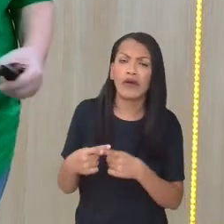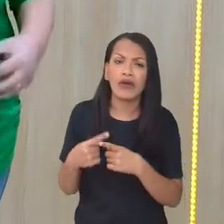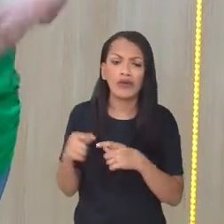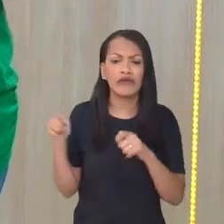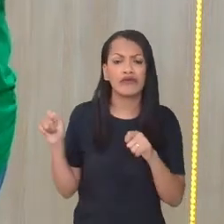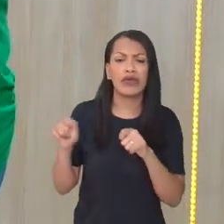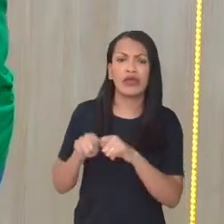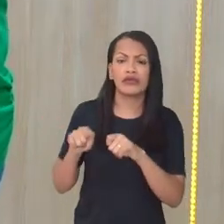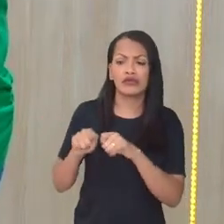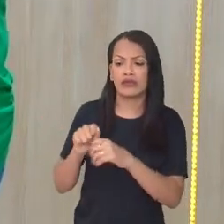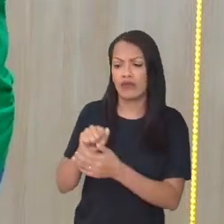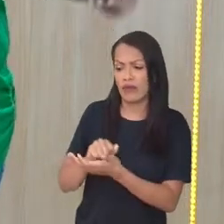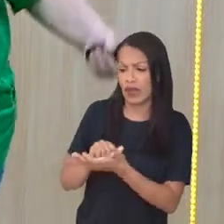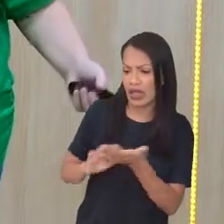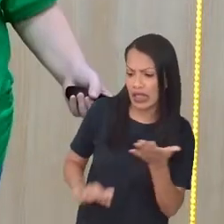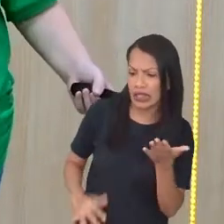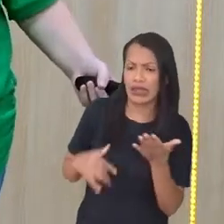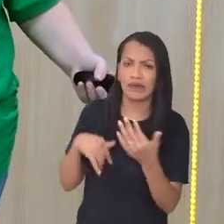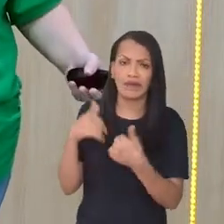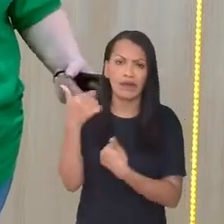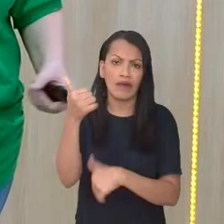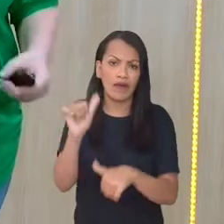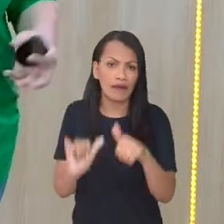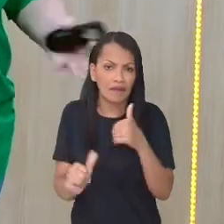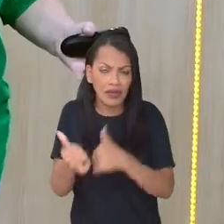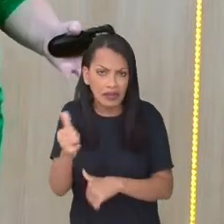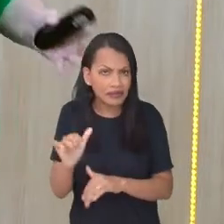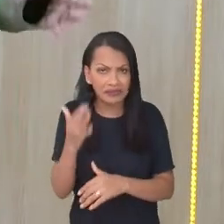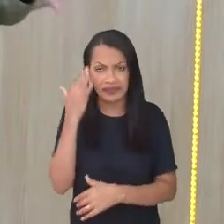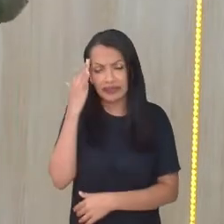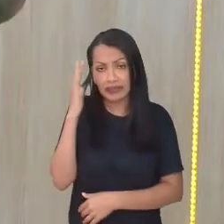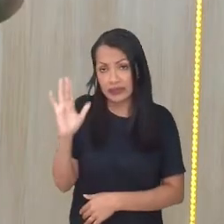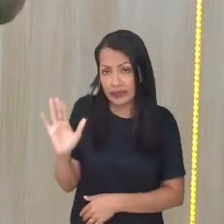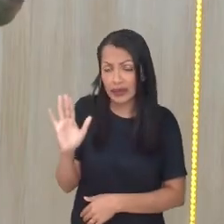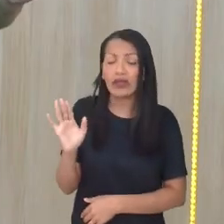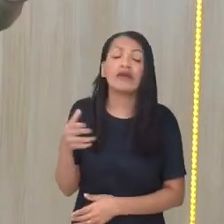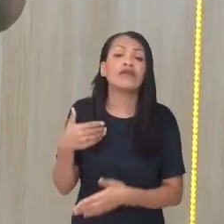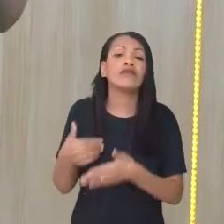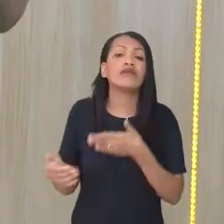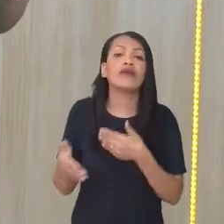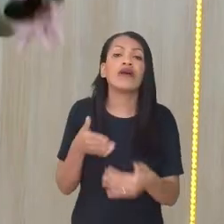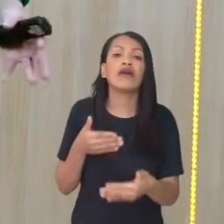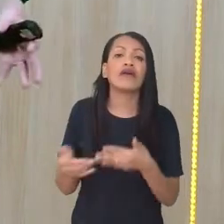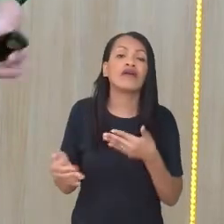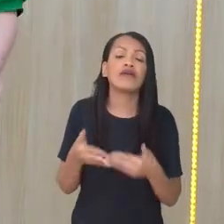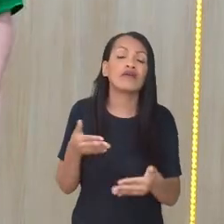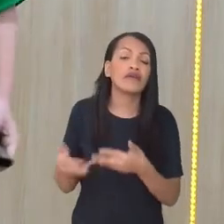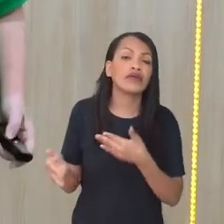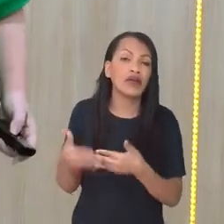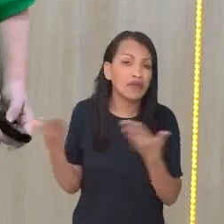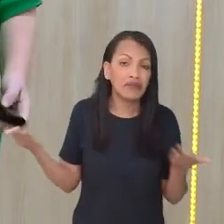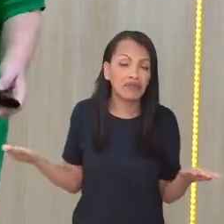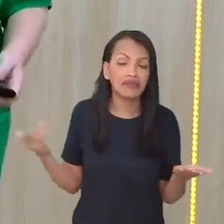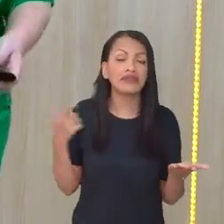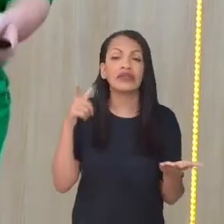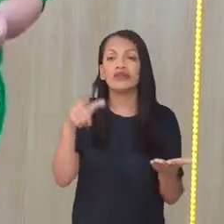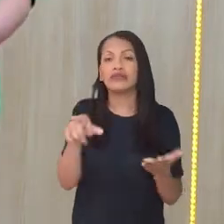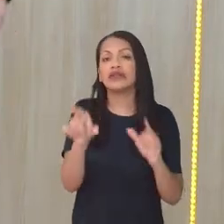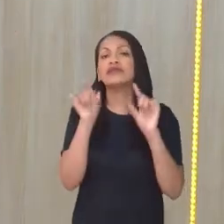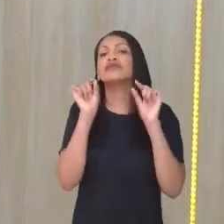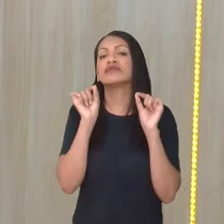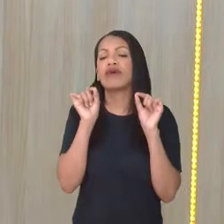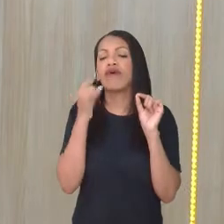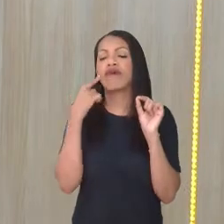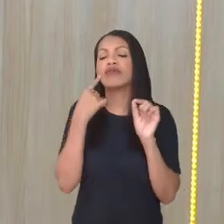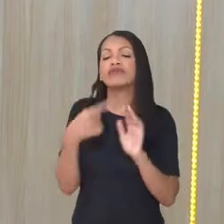um trabalho, ou vou fazer uma avaliação escrita, não sei. Por qualquer motivo que você queira, tá lá. Vai lá e